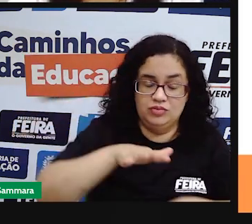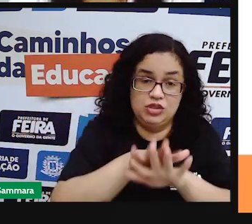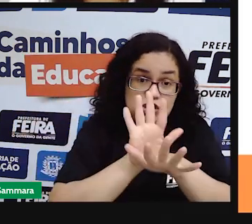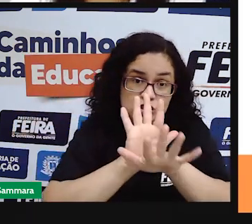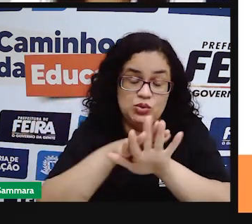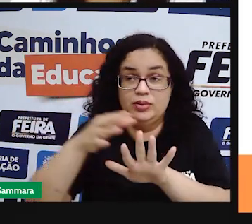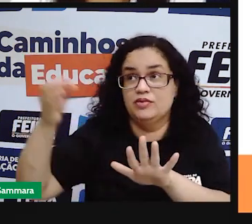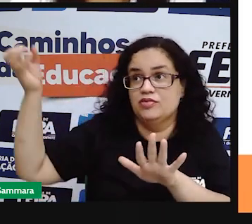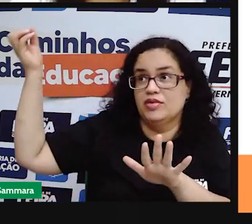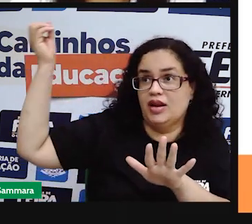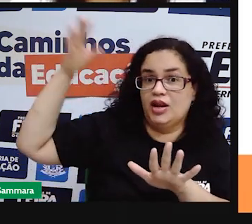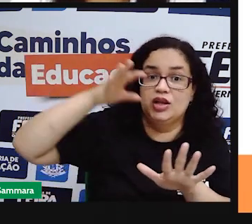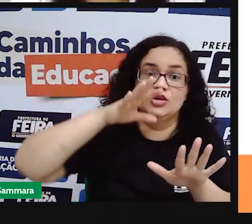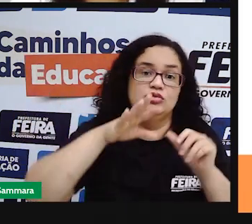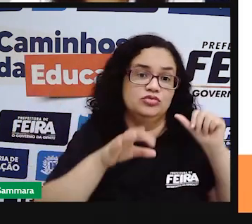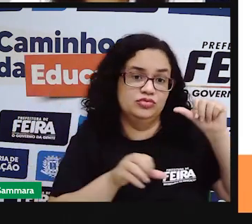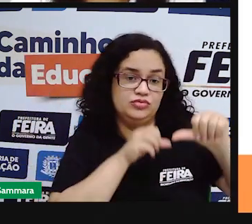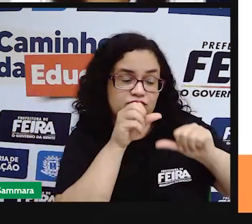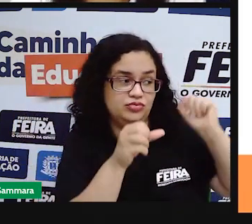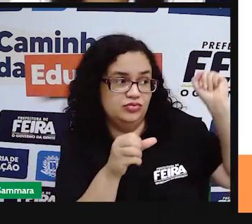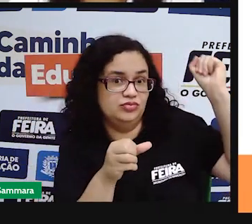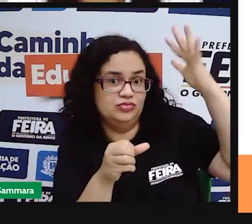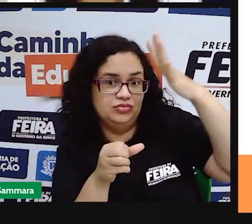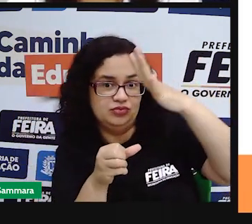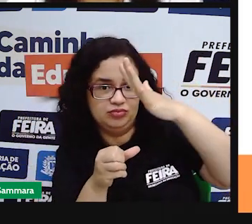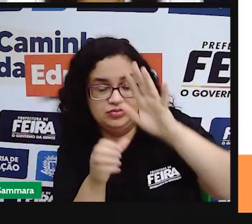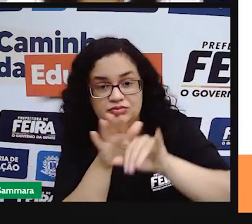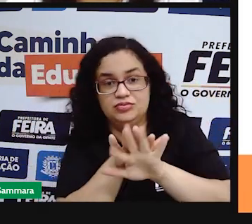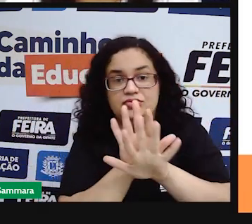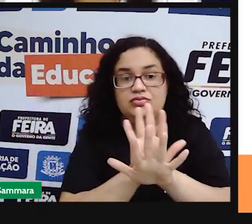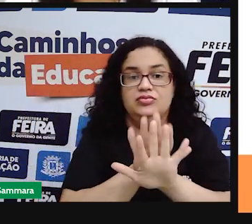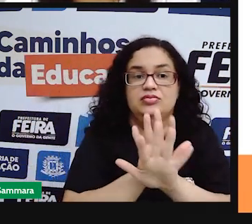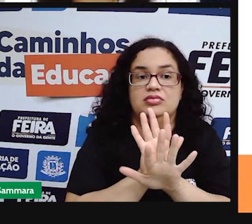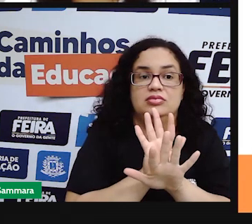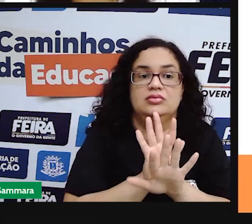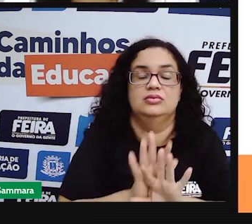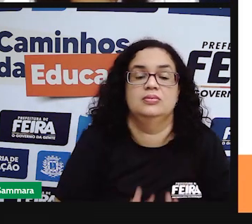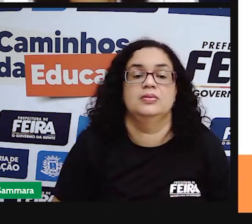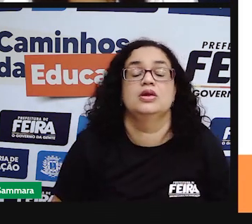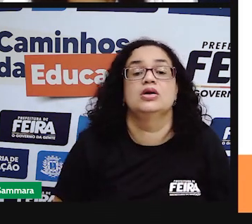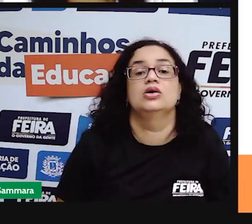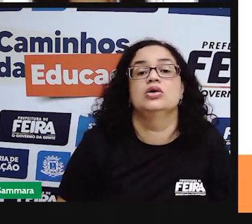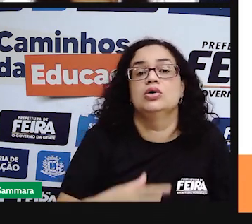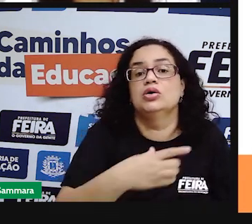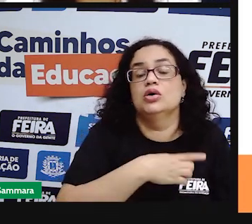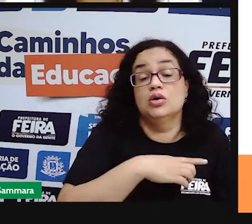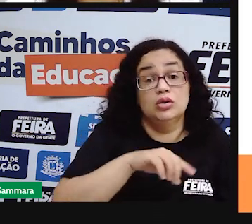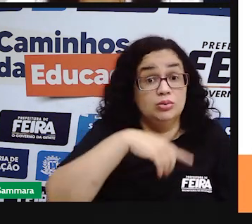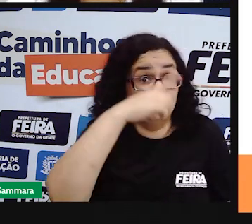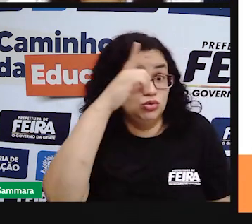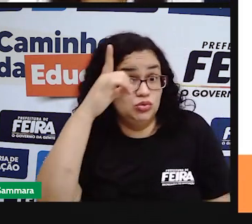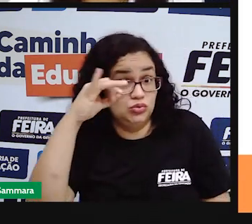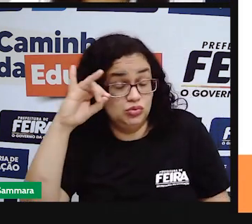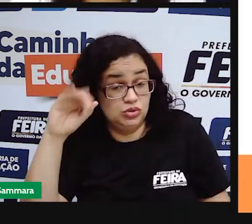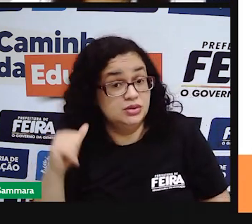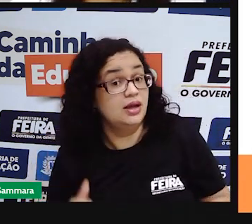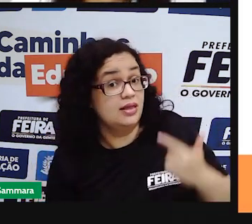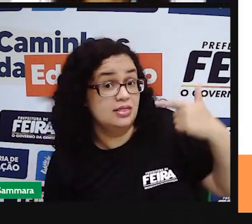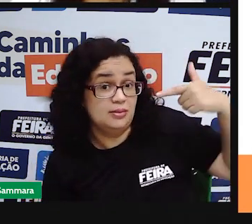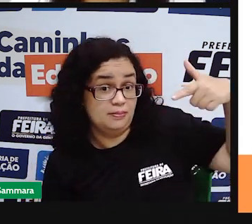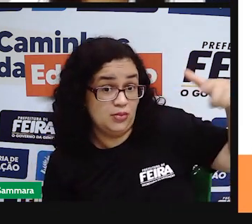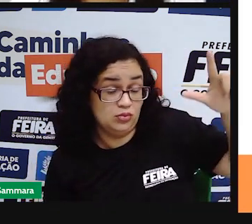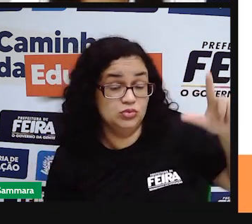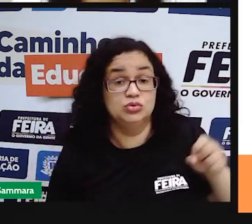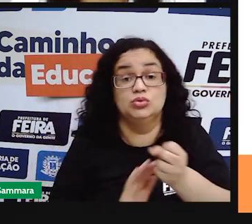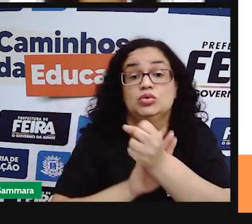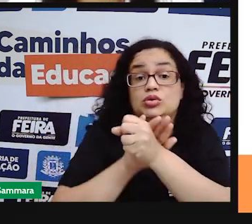para a sombra. Então, por isso que acontece aí, ó, um momento é o dia, no outro momento, a